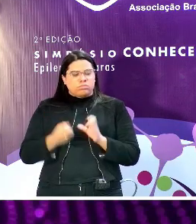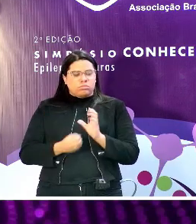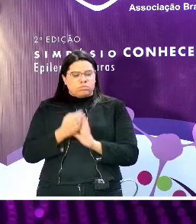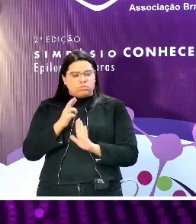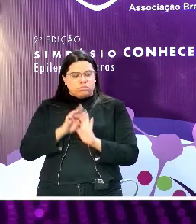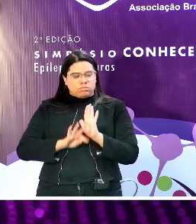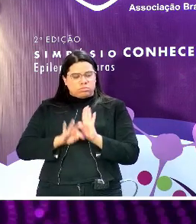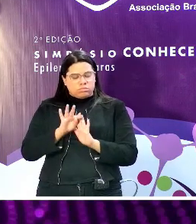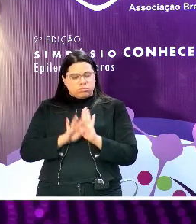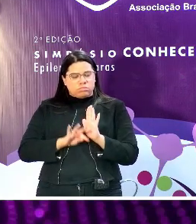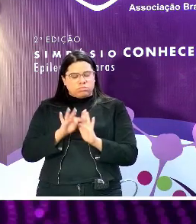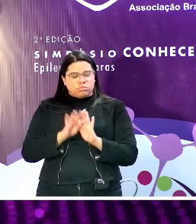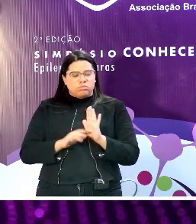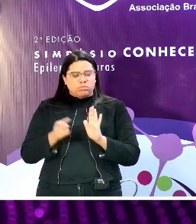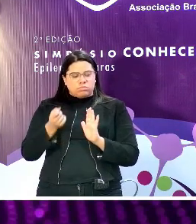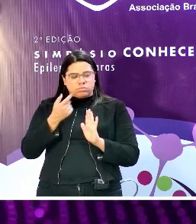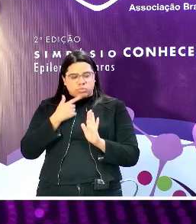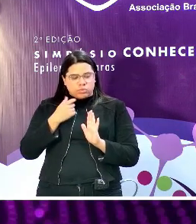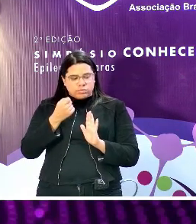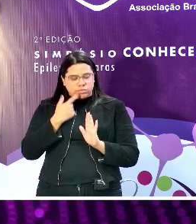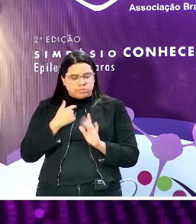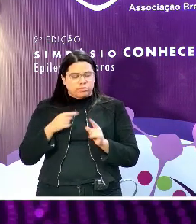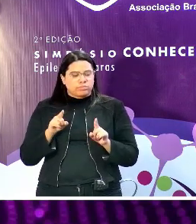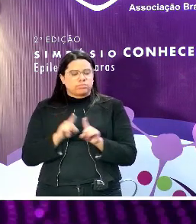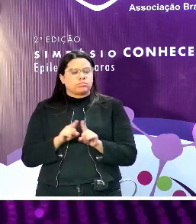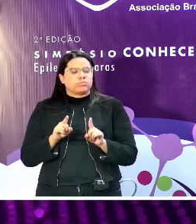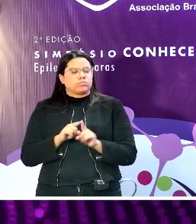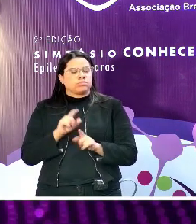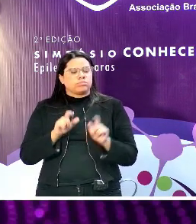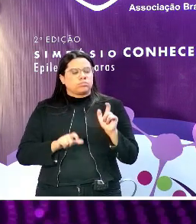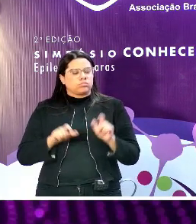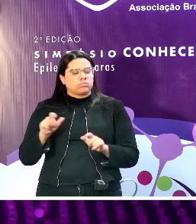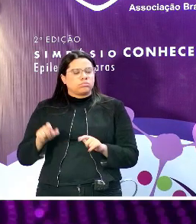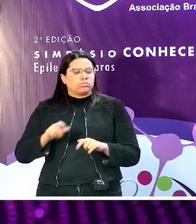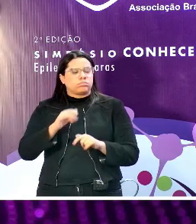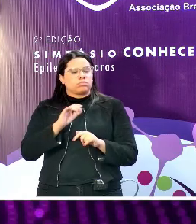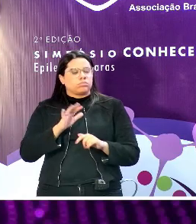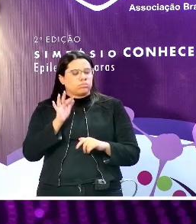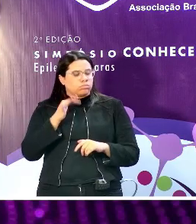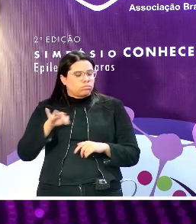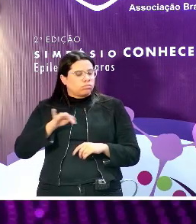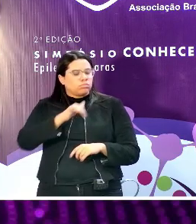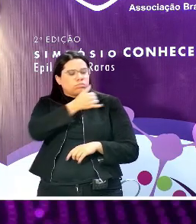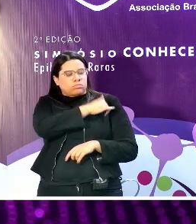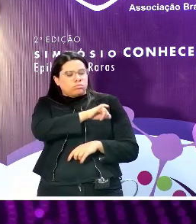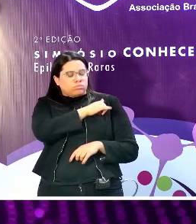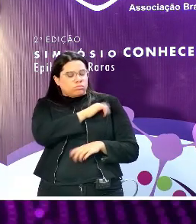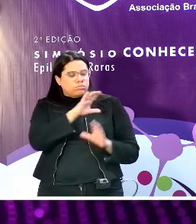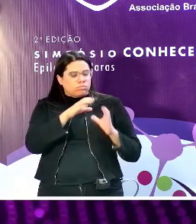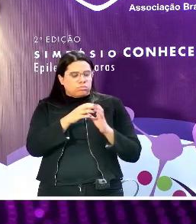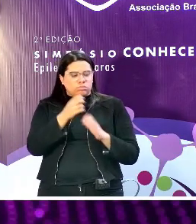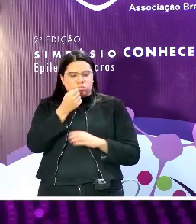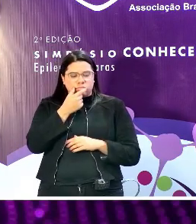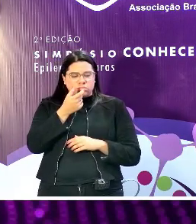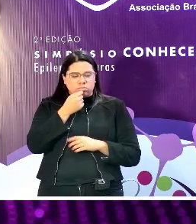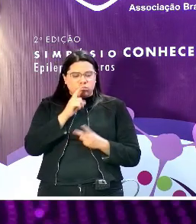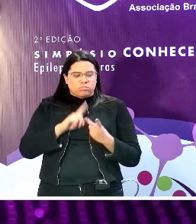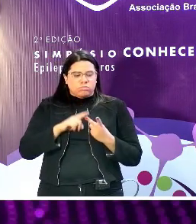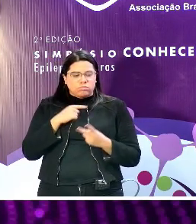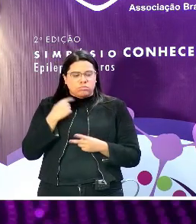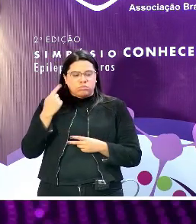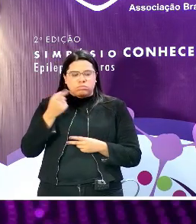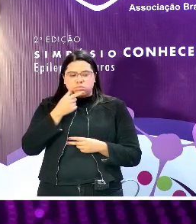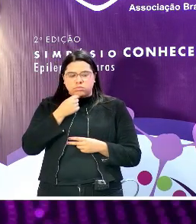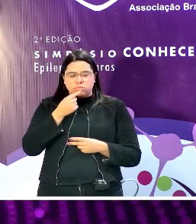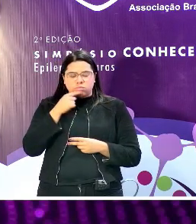desses compostos, o pessoal da UFRJ também, da farmacologia, o Cristóforo, que é aqui